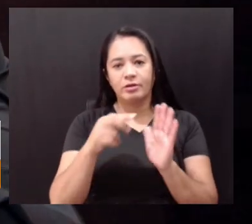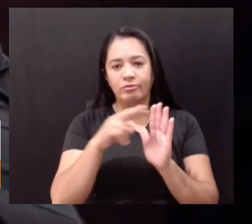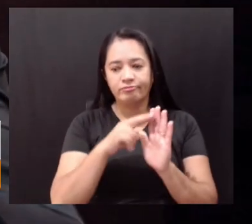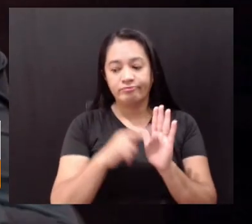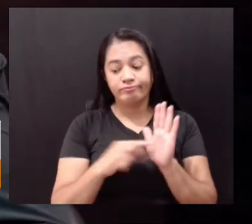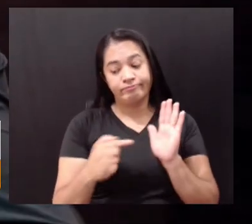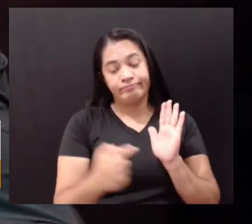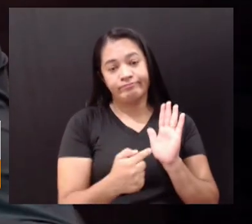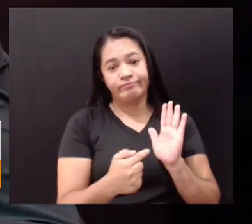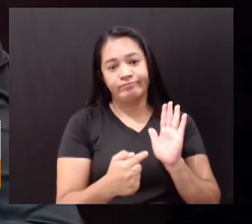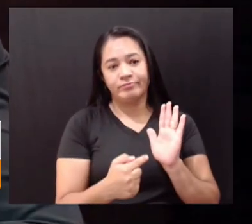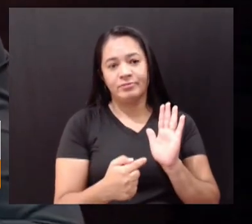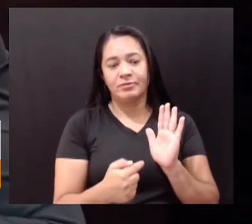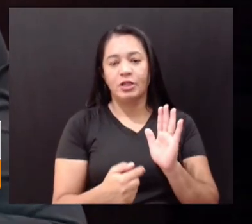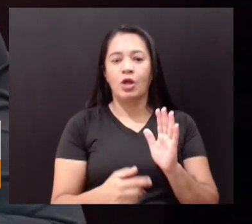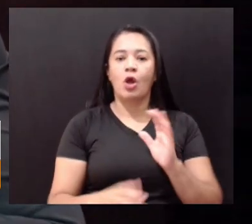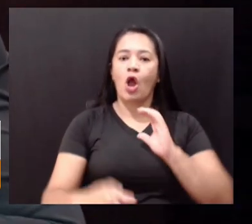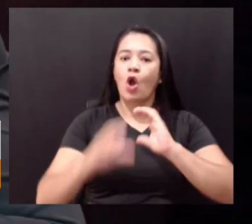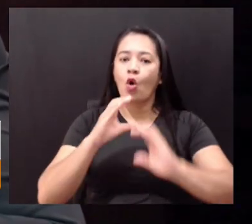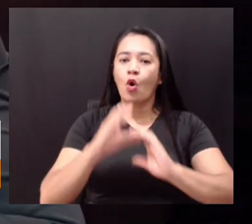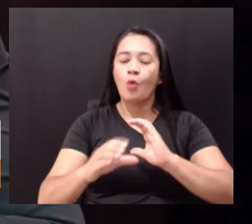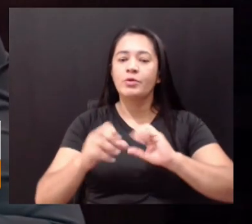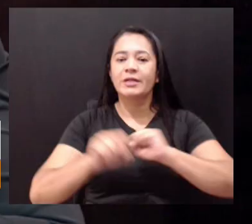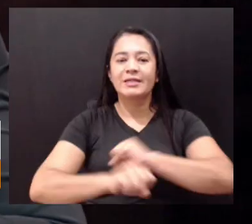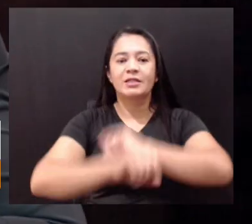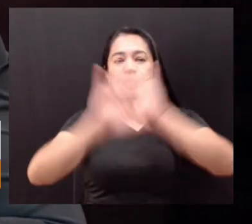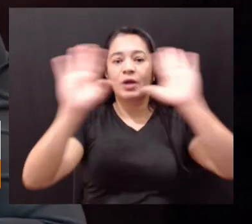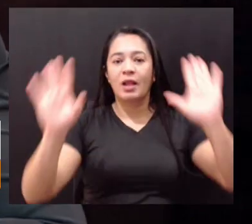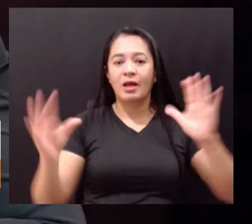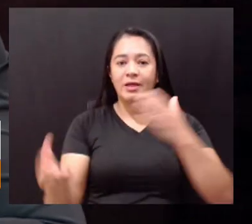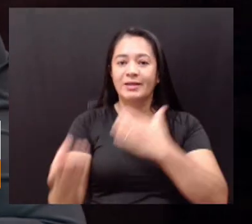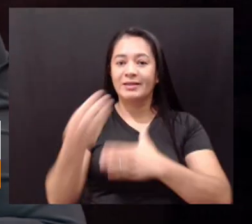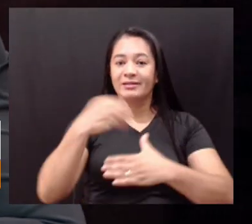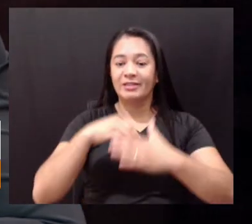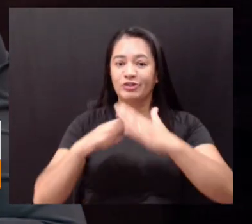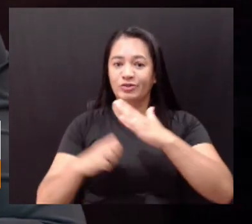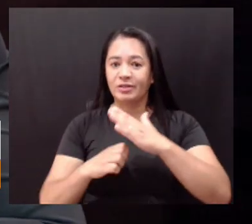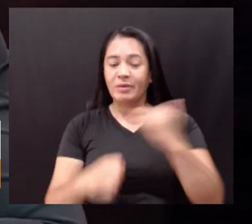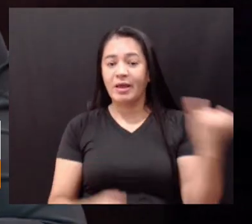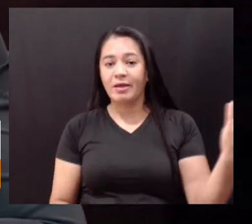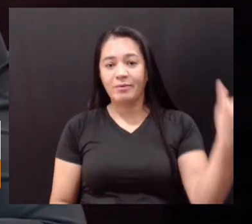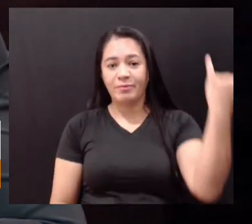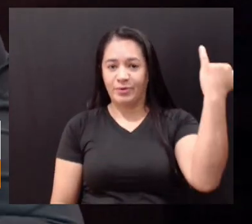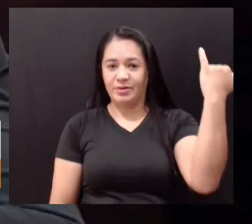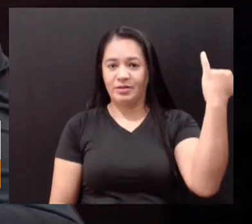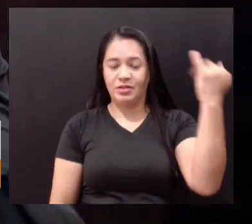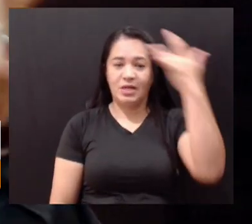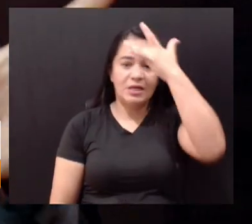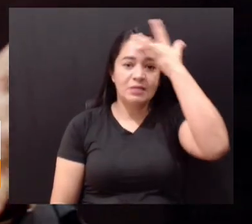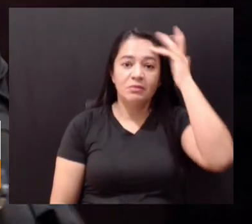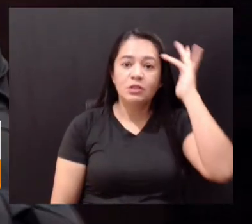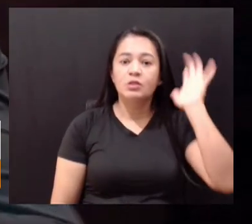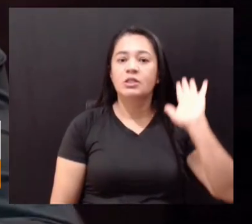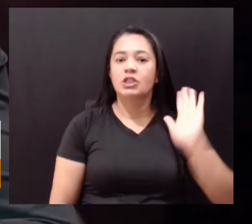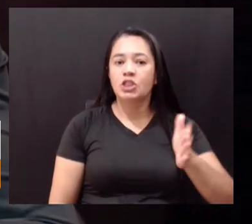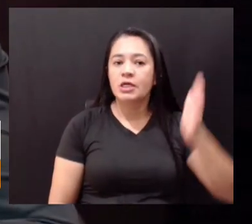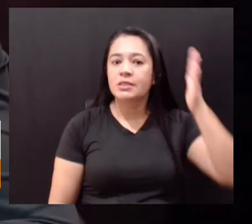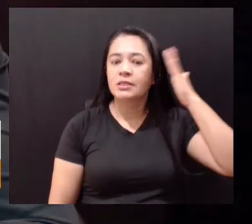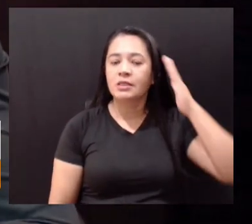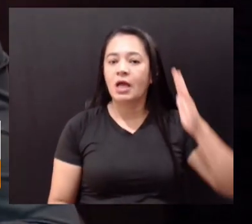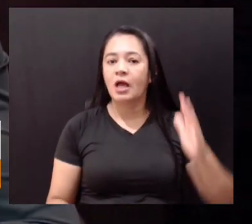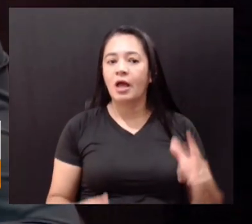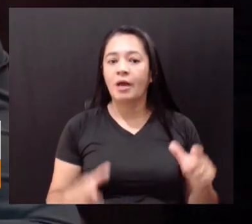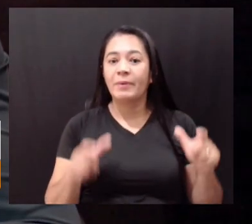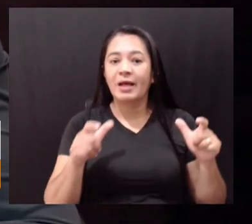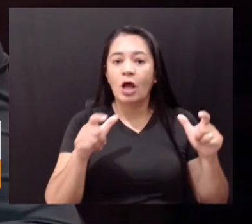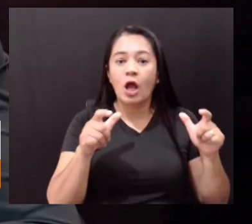ter a comunicação clara e fluida dentro da organização, isso é o mais importante, né? As pessoas saberem até onde que vai o limite, que era exatamente o